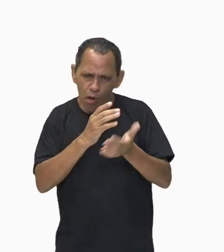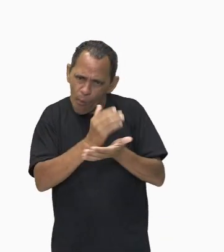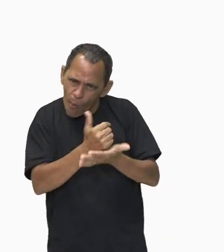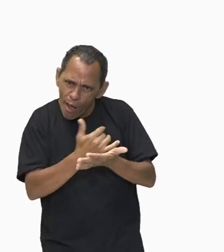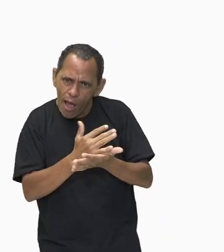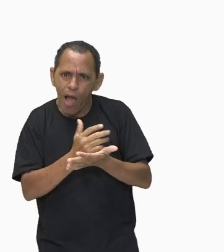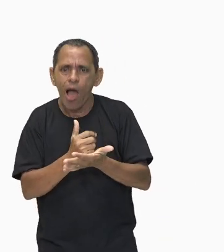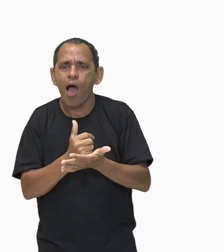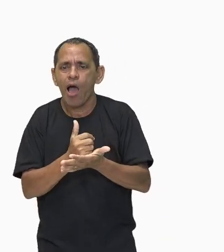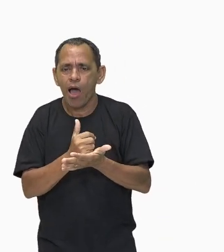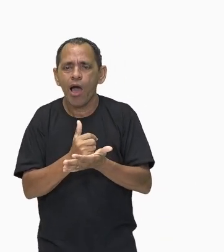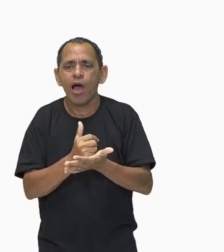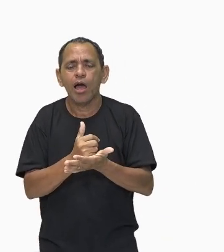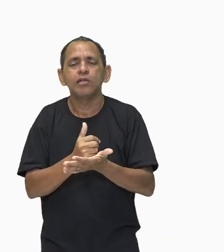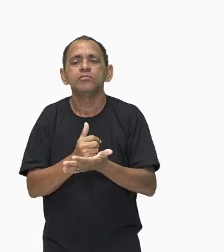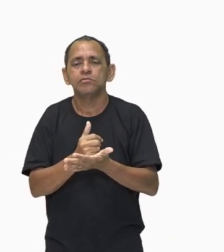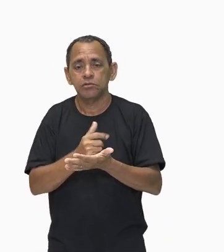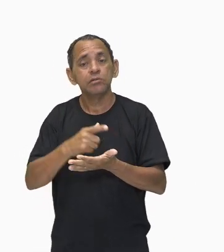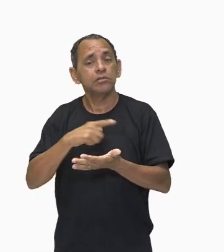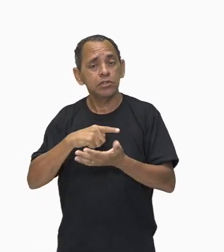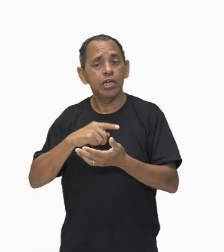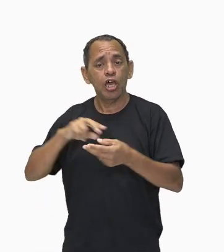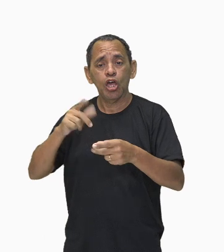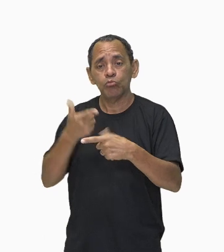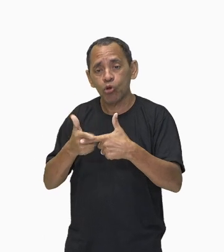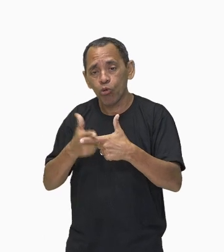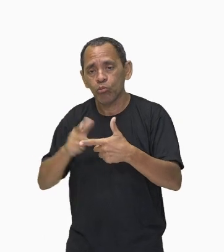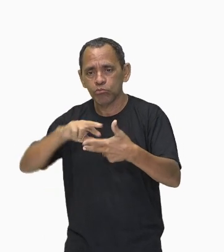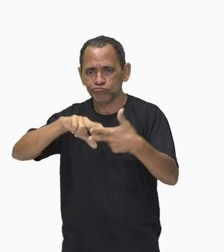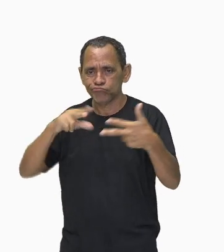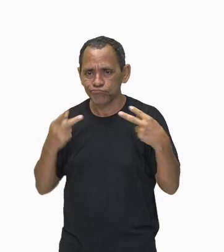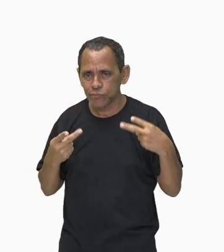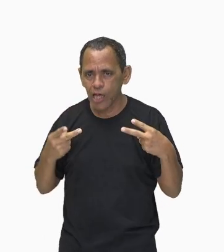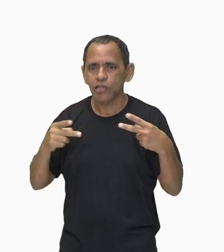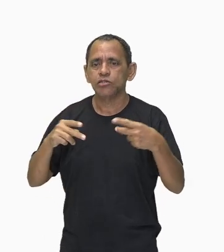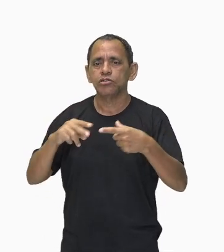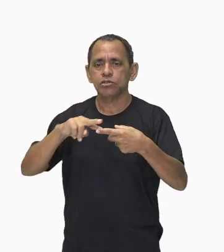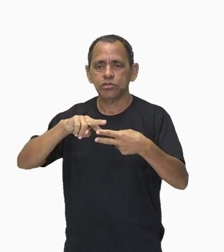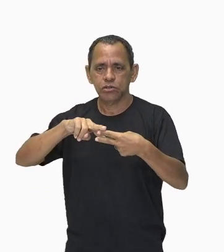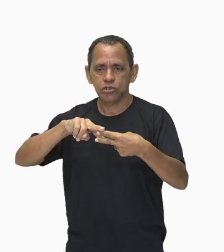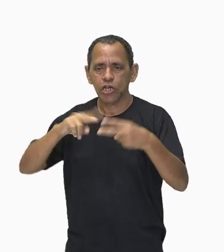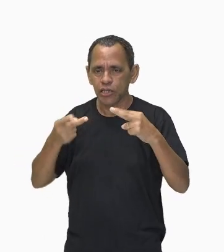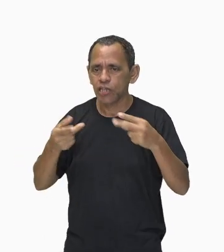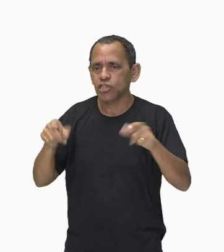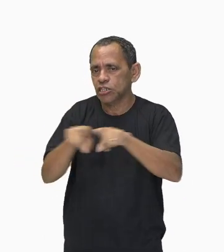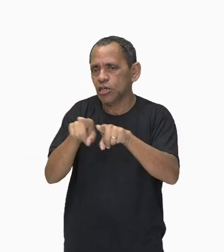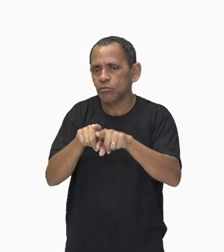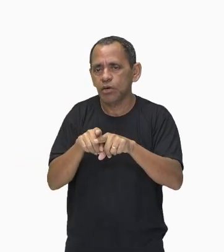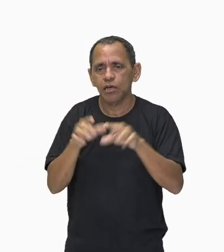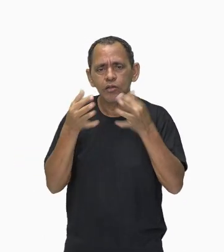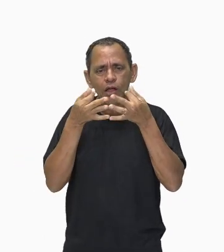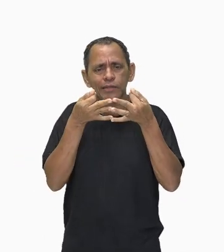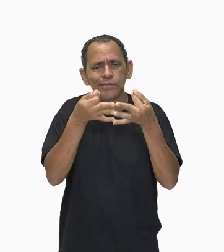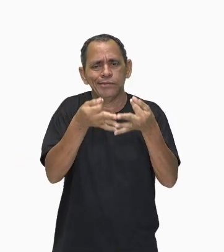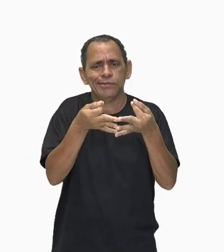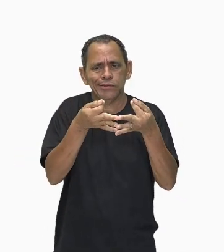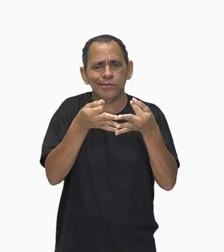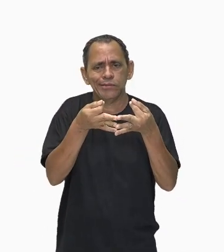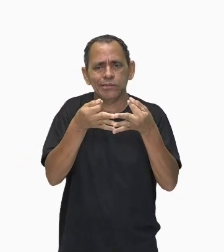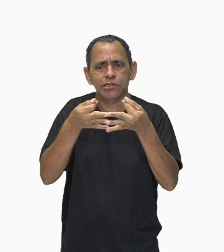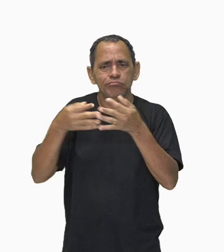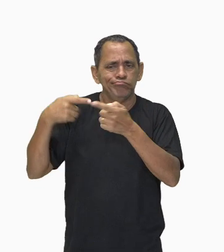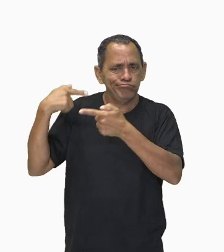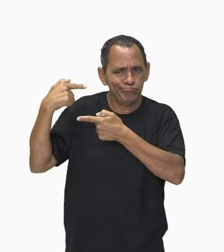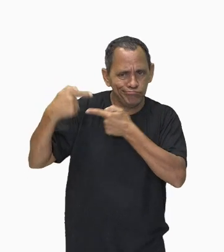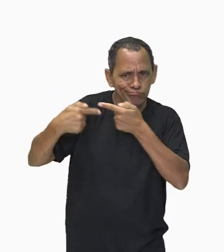importante a gente sempre ficar atento às informações da saúde da família, de gerações anteriores,